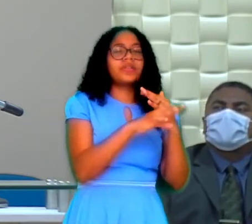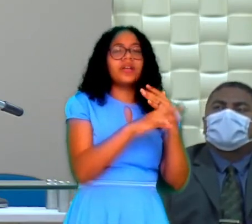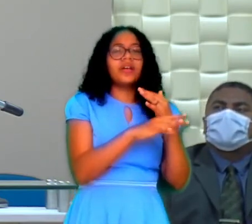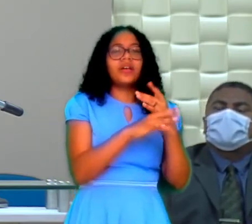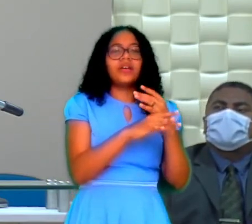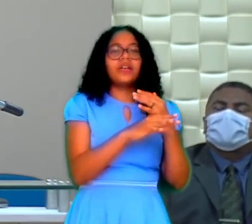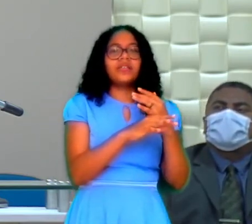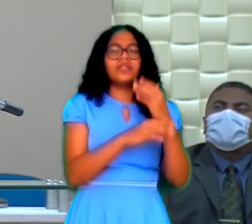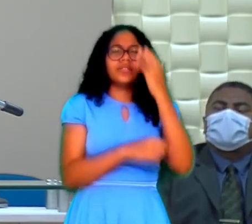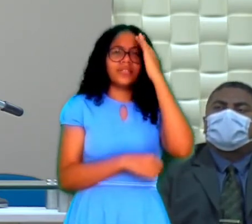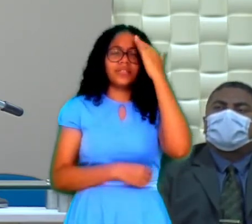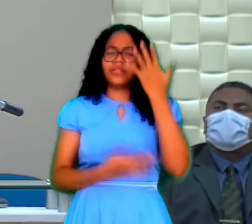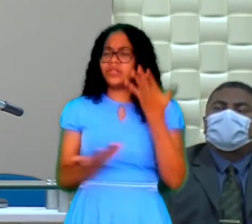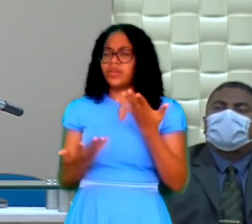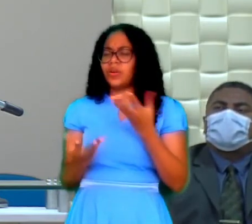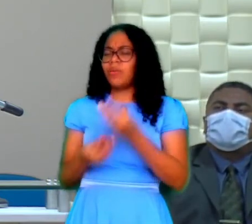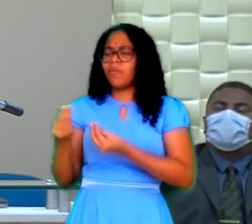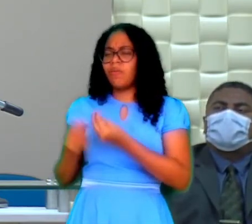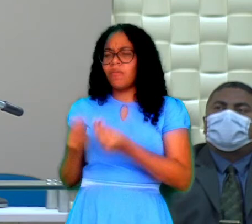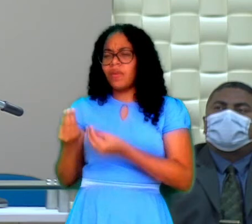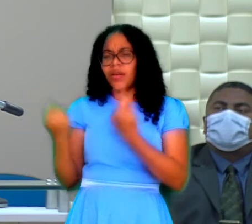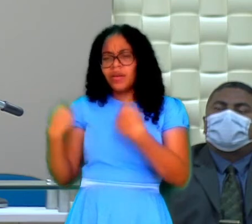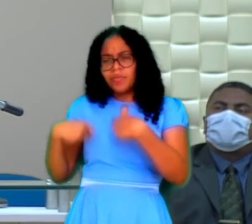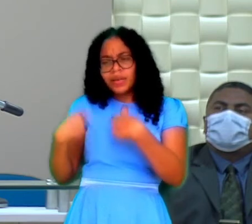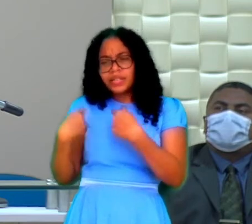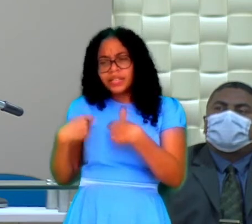E na mesma hora, irmão,